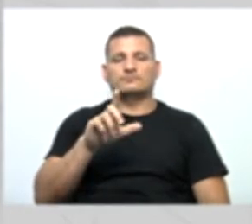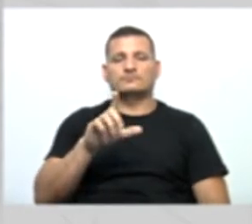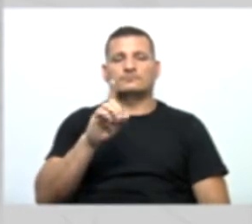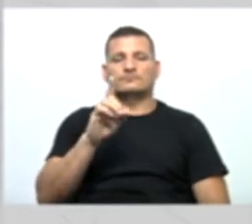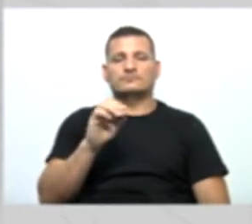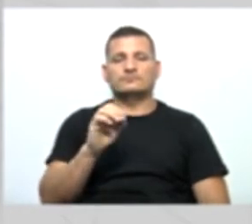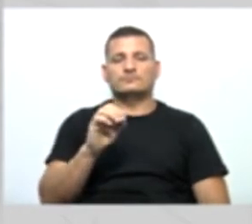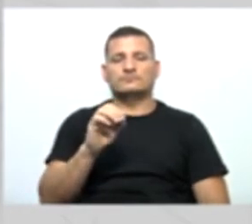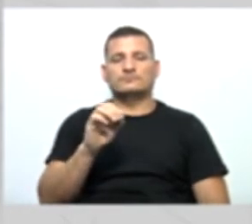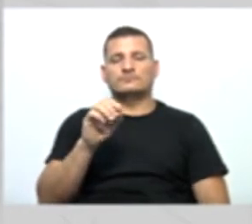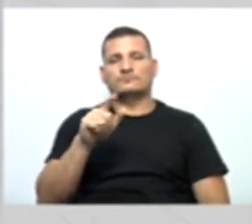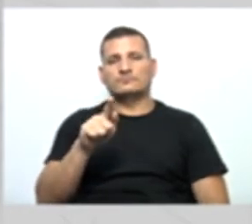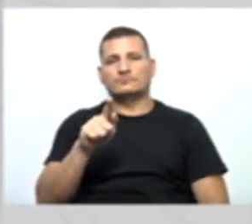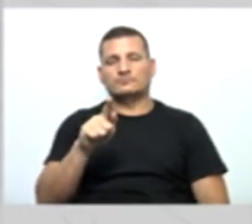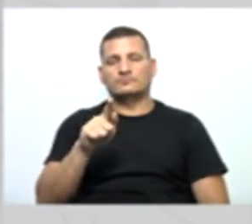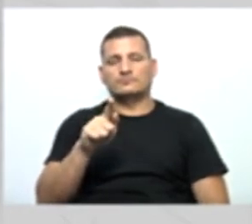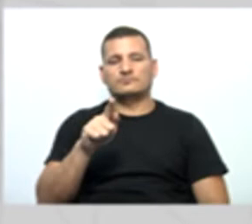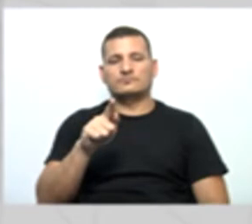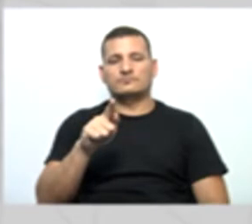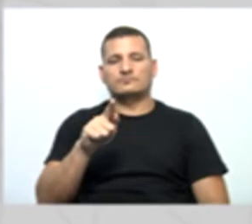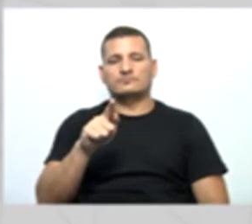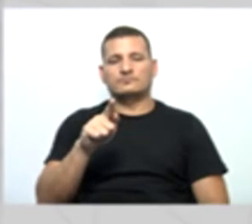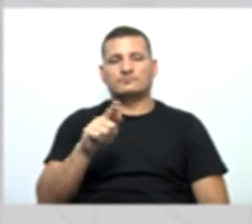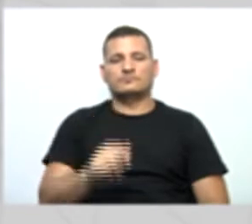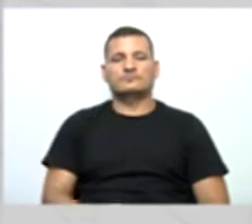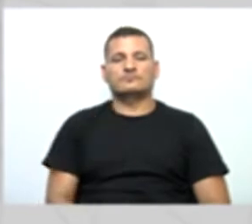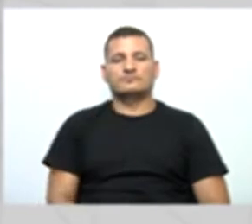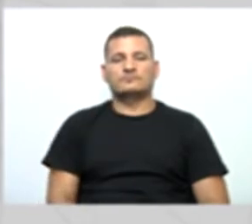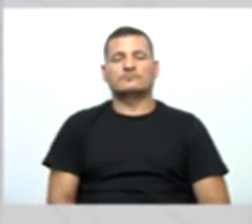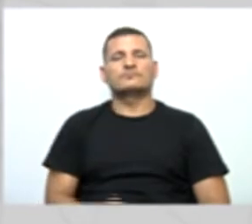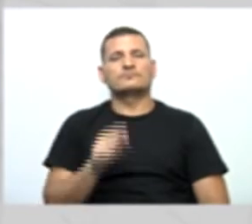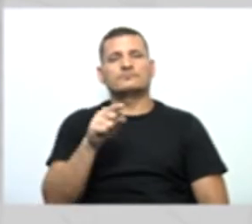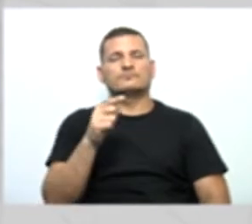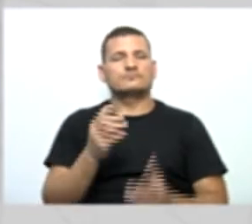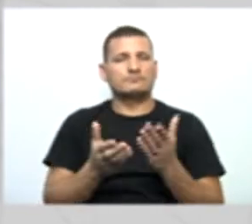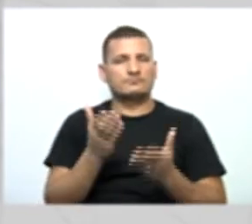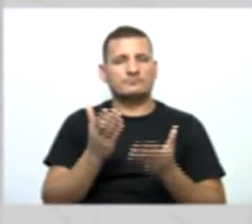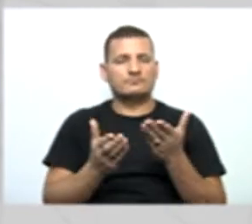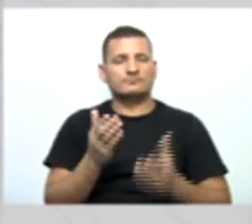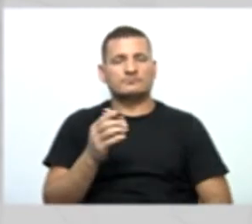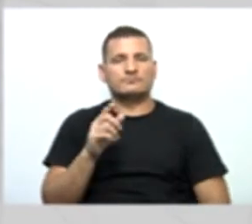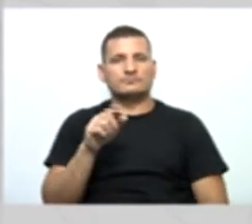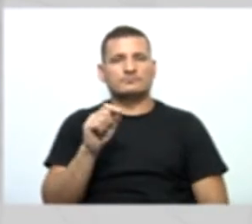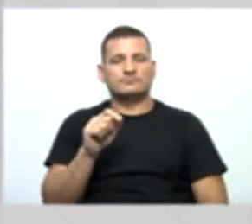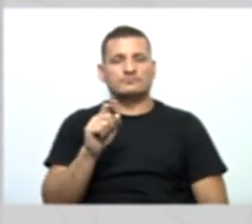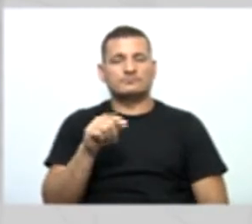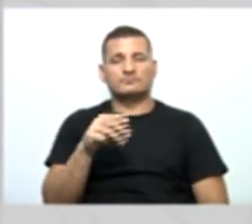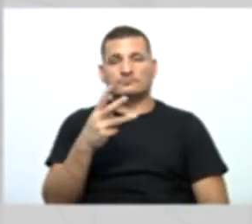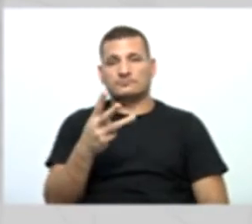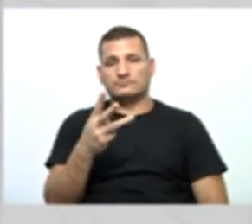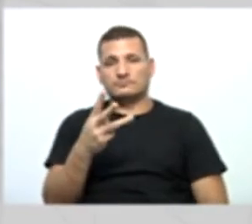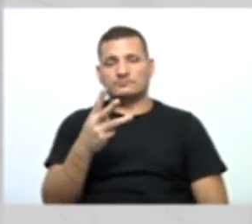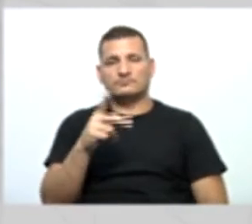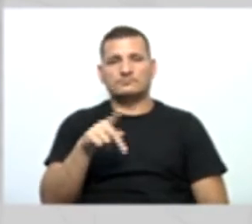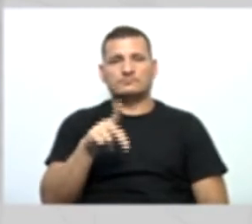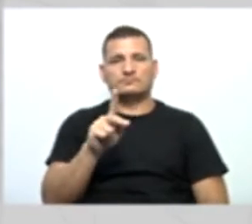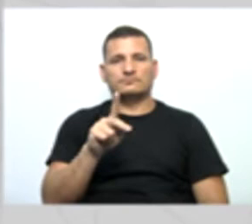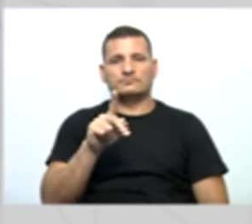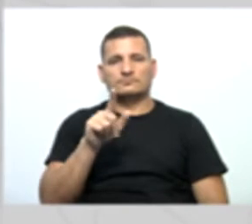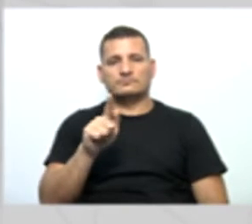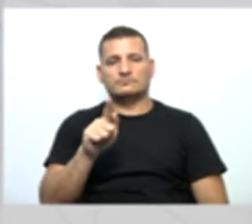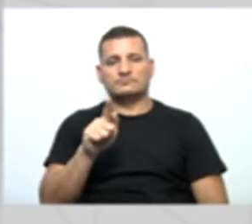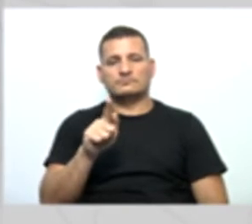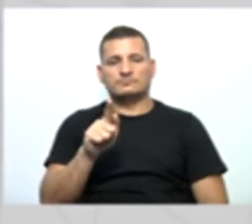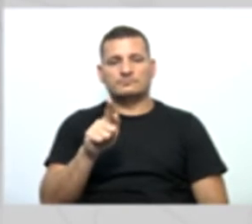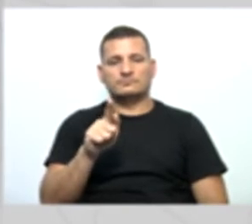Ok? Belinha da raça Bulldog. E qual que vai ser o peso da Belinha? Vamos dizer que ela pesa aqui 3 quilos. Beleza? Belinha bem